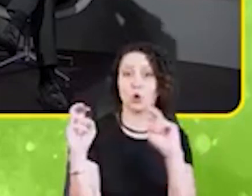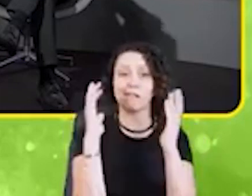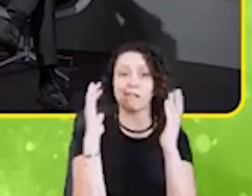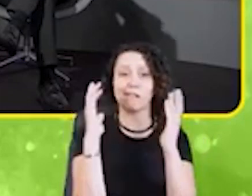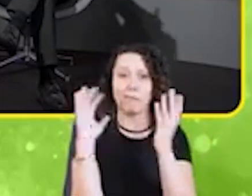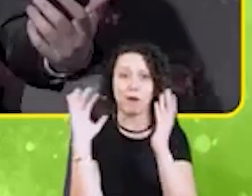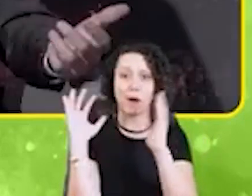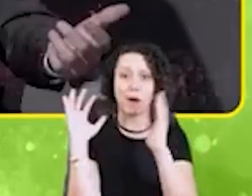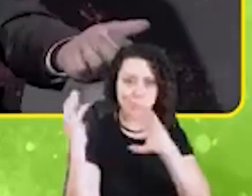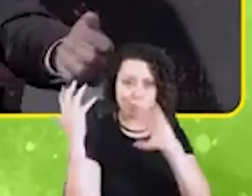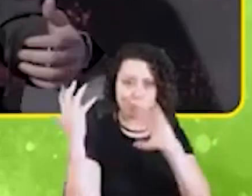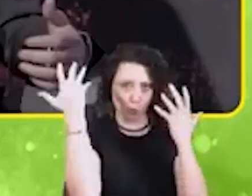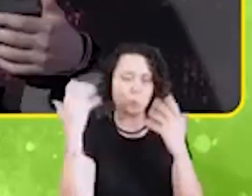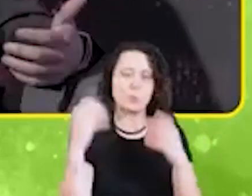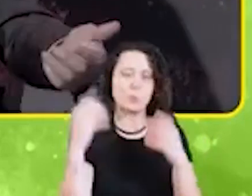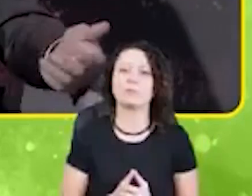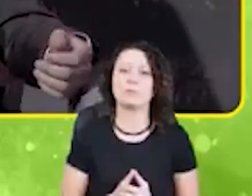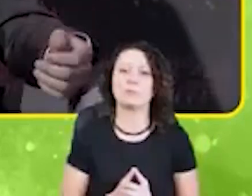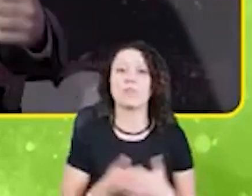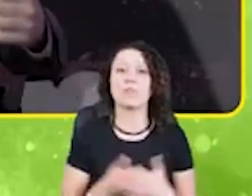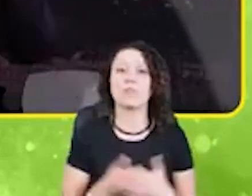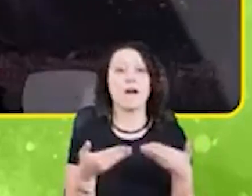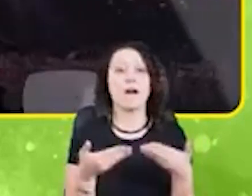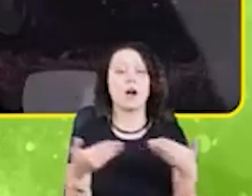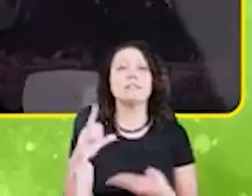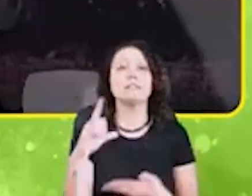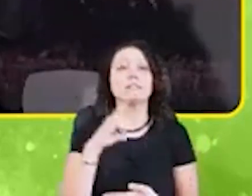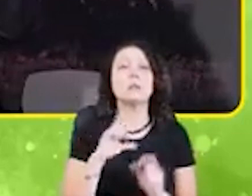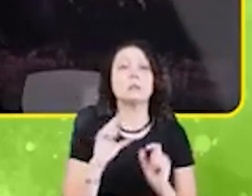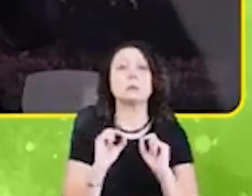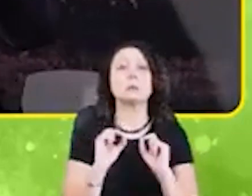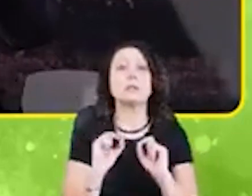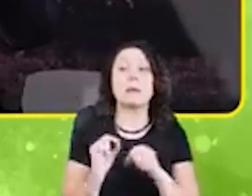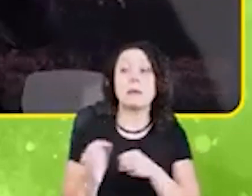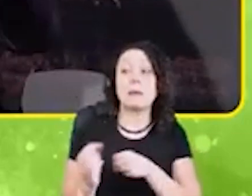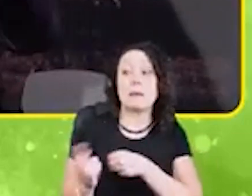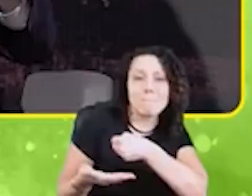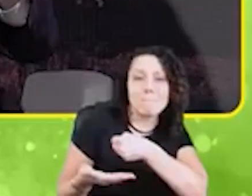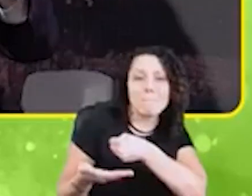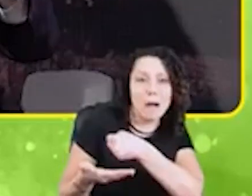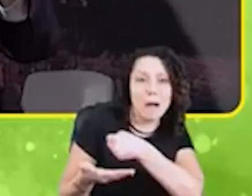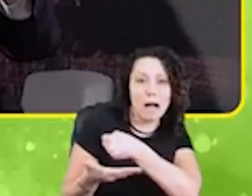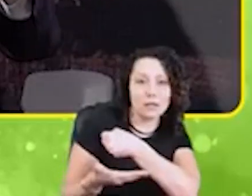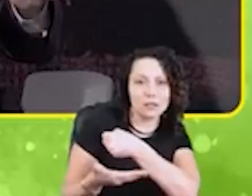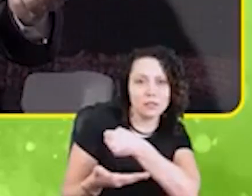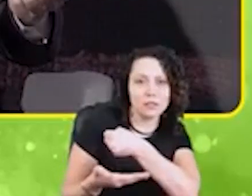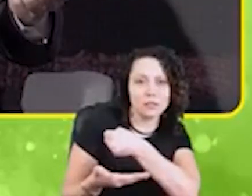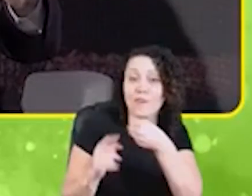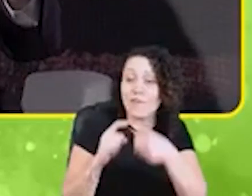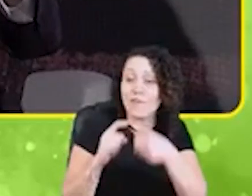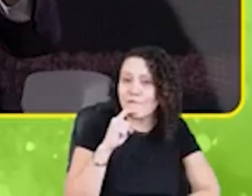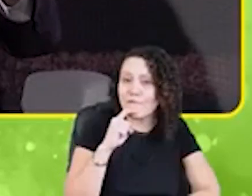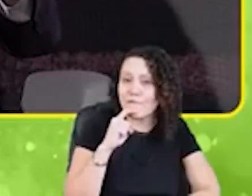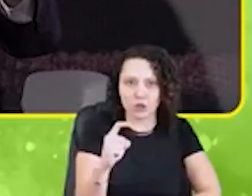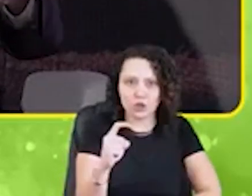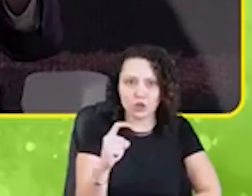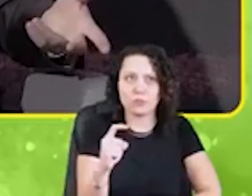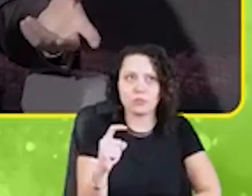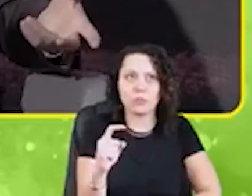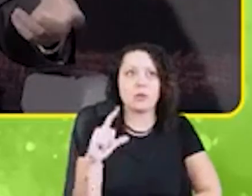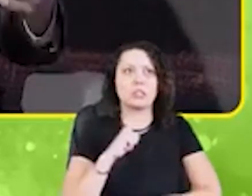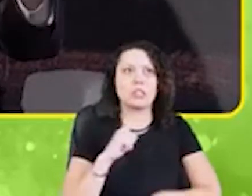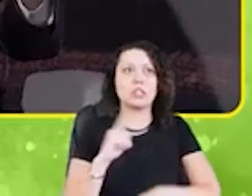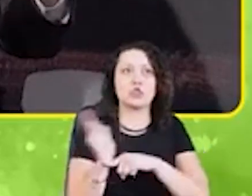agora acrescenta o escopo de crescimento verde para transformar além da esferas máxima de gestão no tema